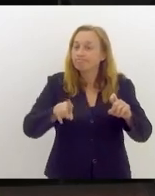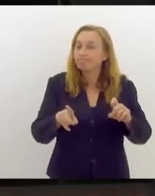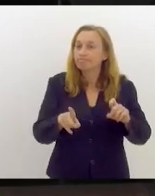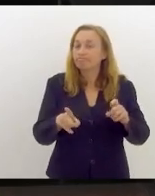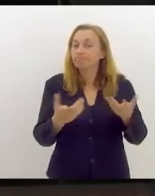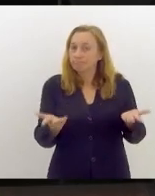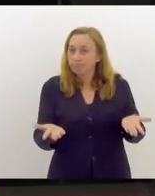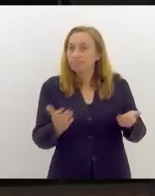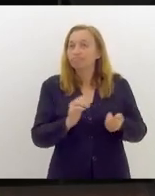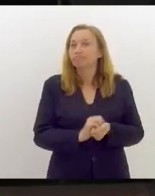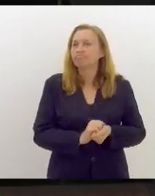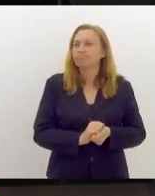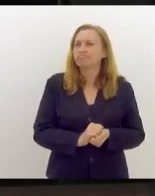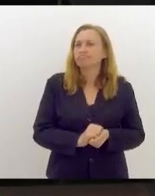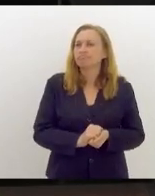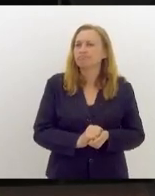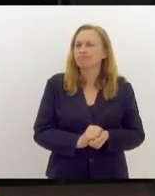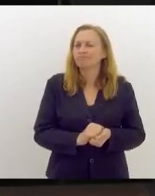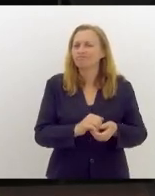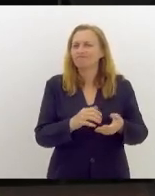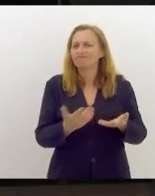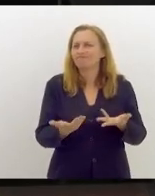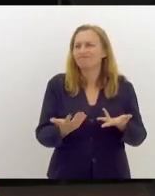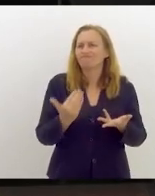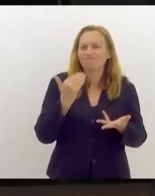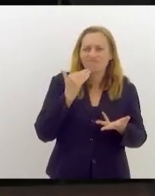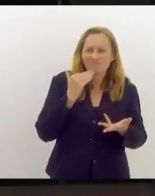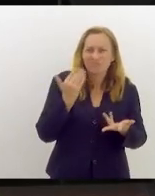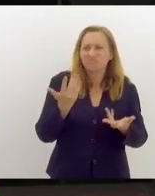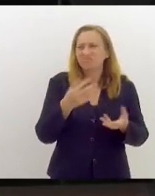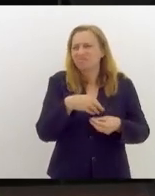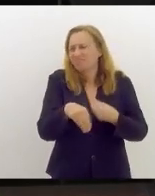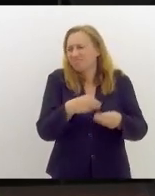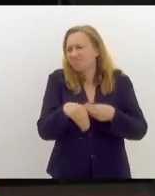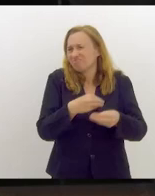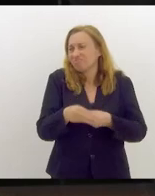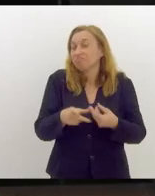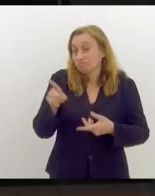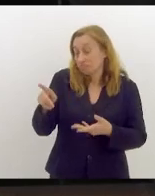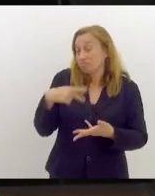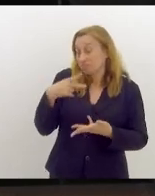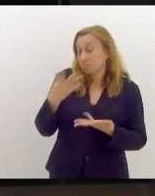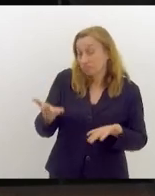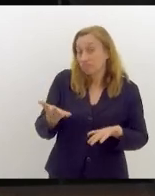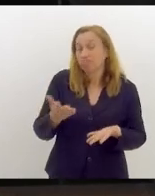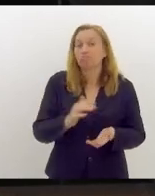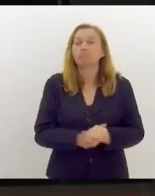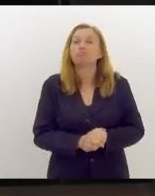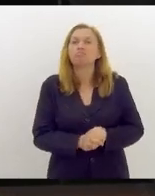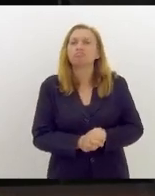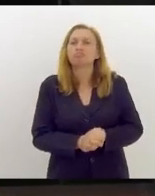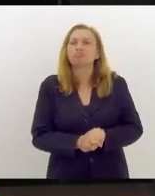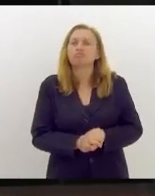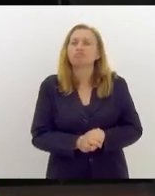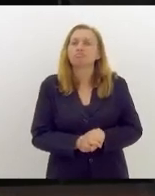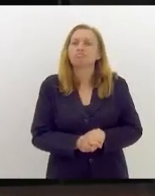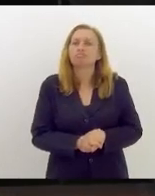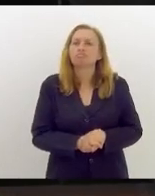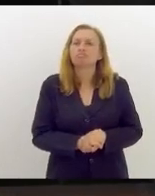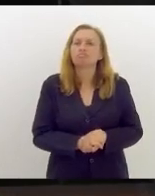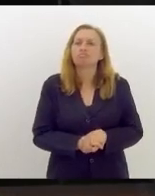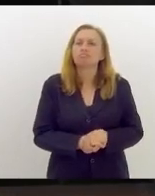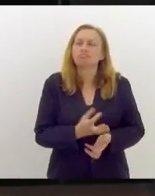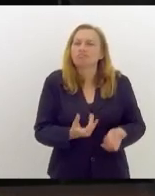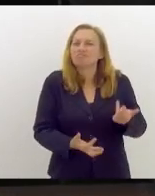numa lógica desenfreada desorganizada baderneira como eles mesmo gostam de dizer colocando e